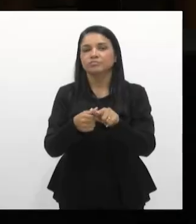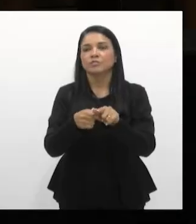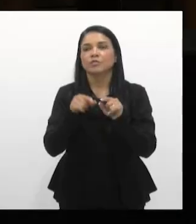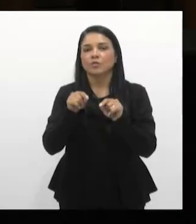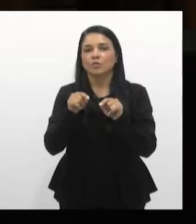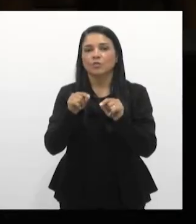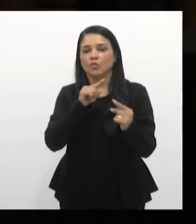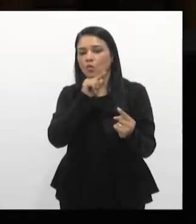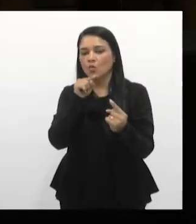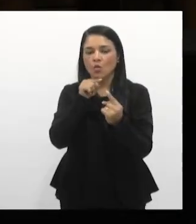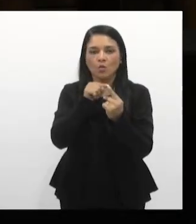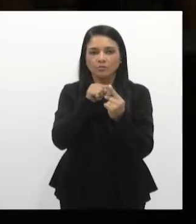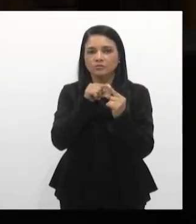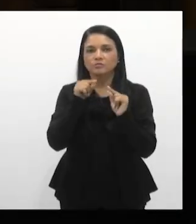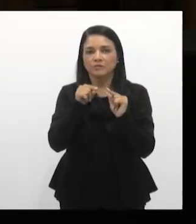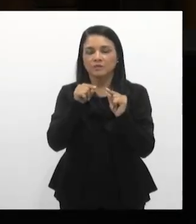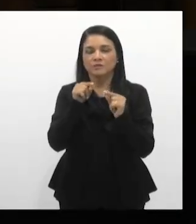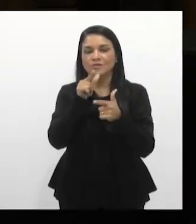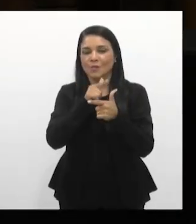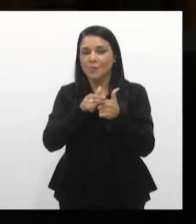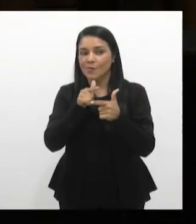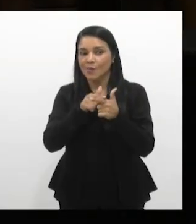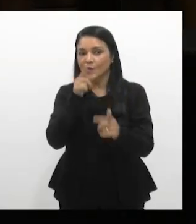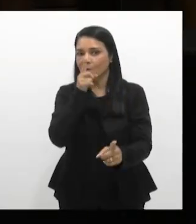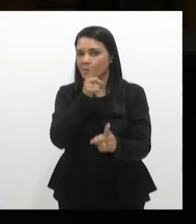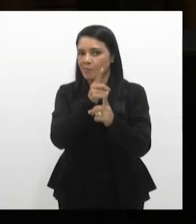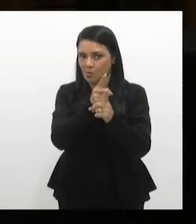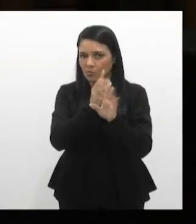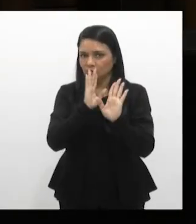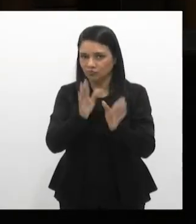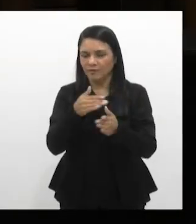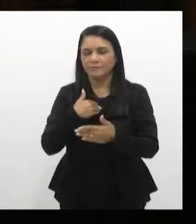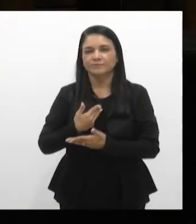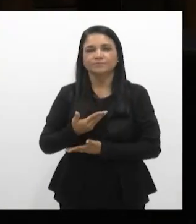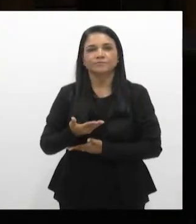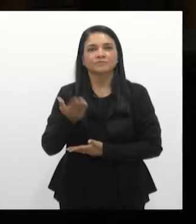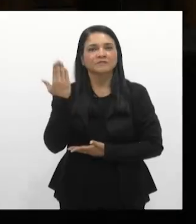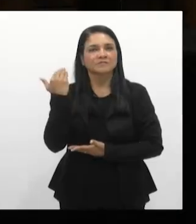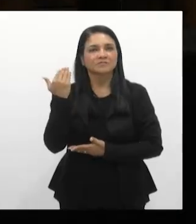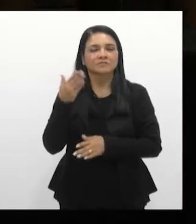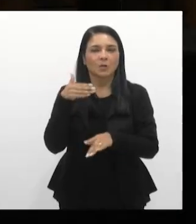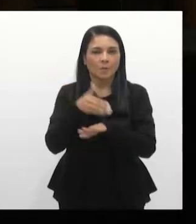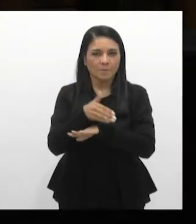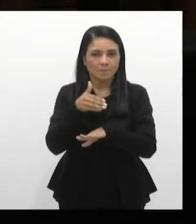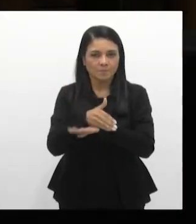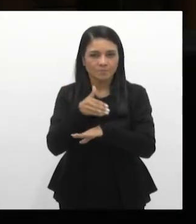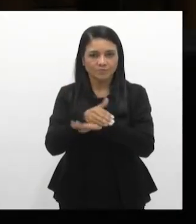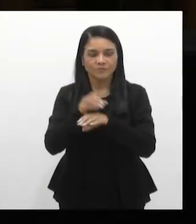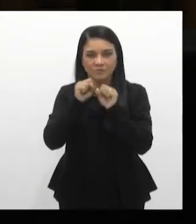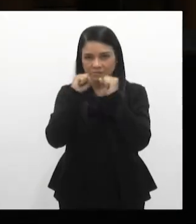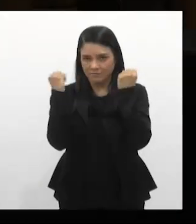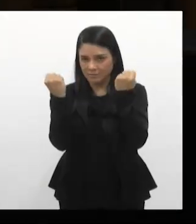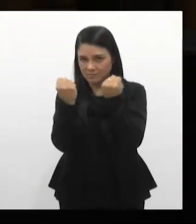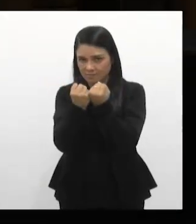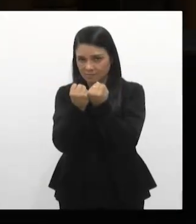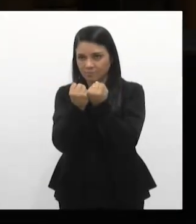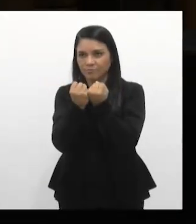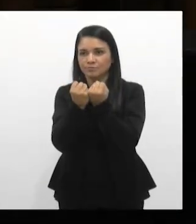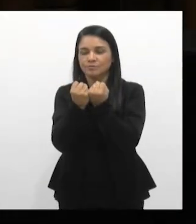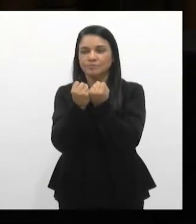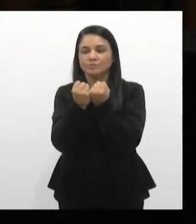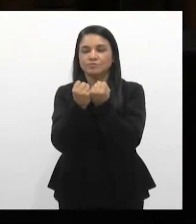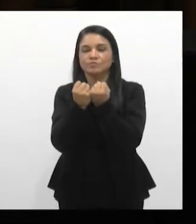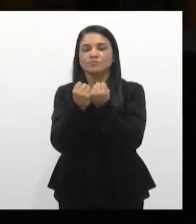né, deste problema identificado. E naquela ocasião da minha participação no seminário, né,